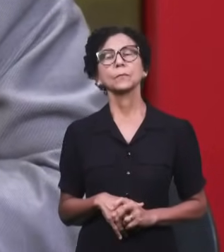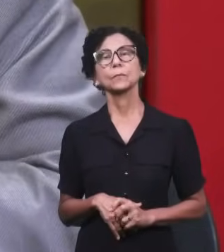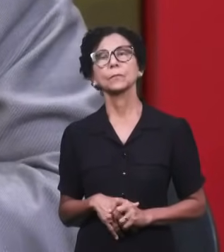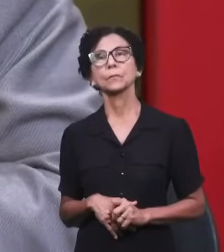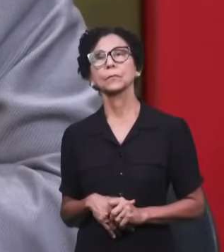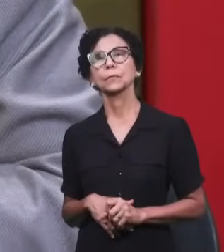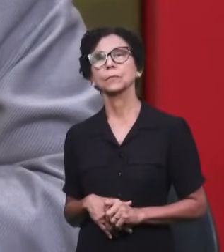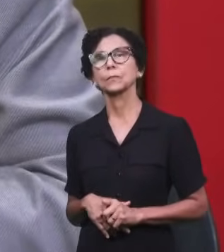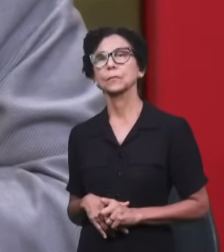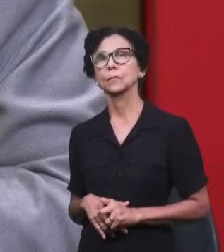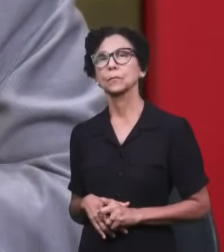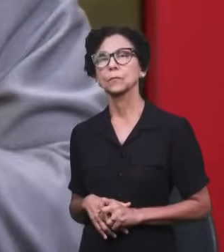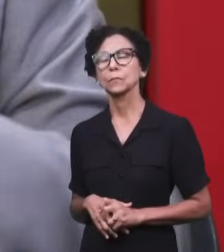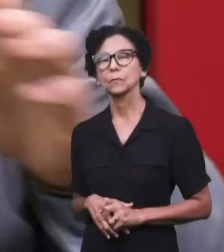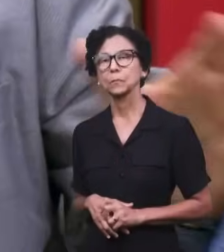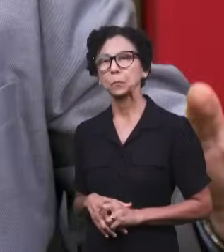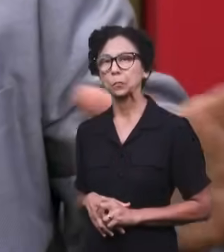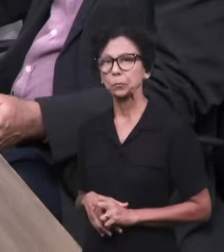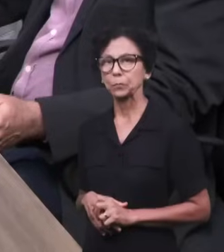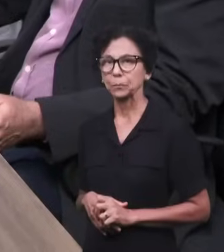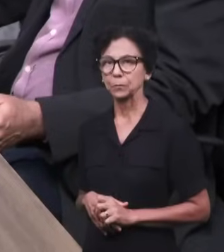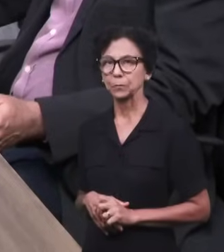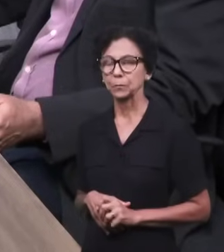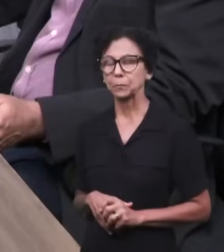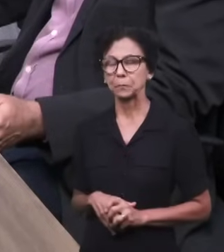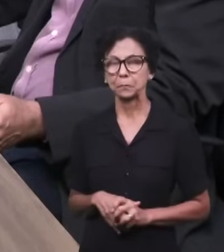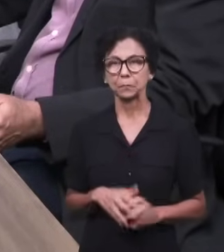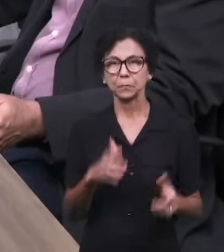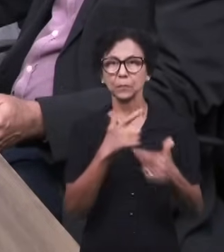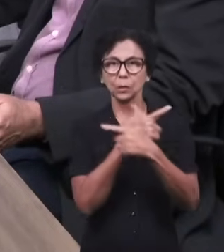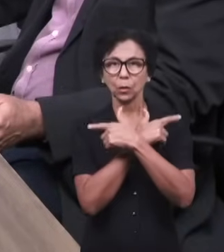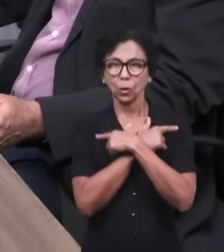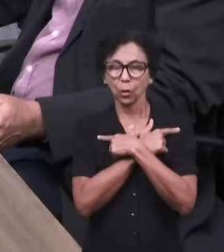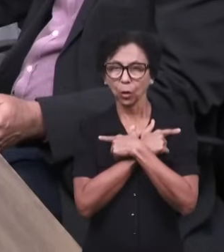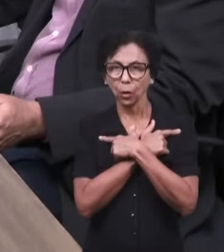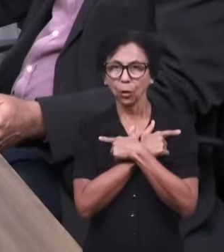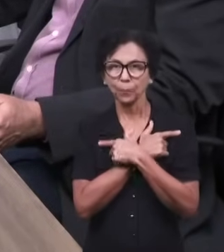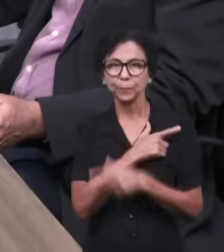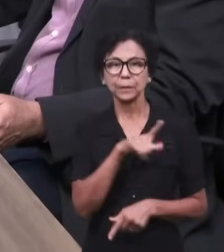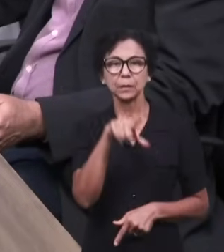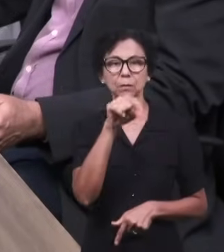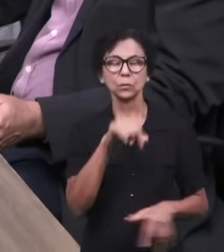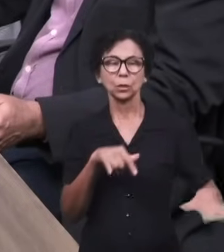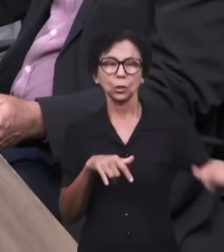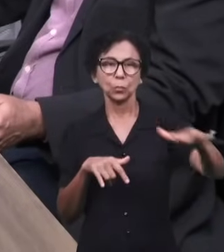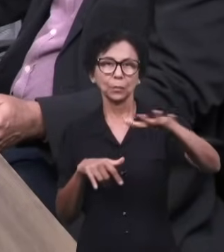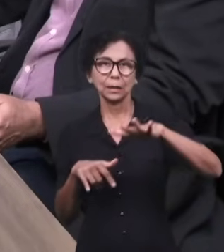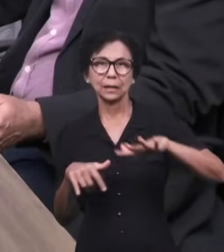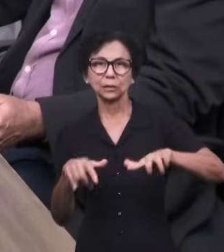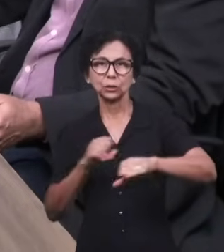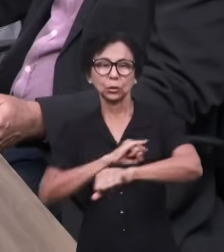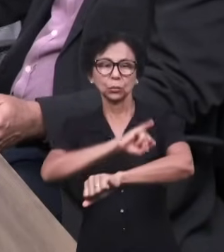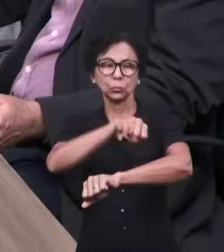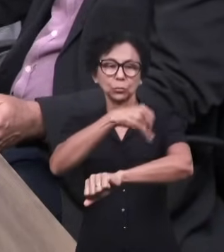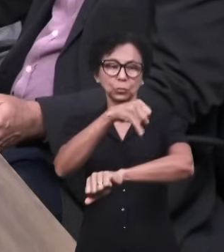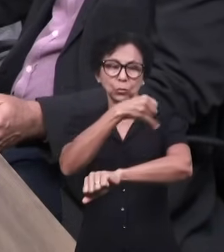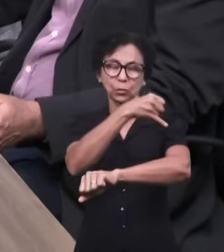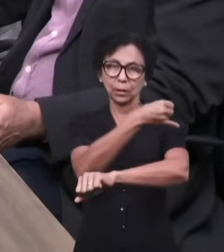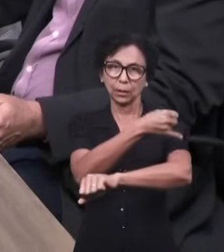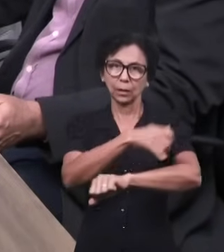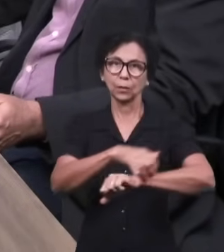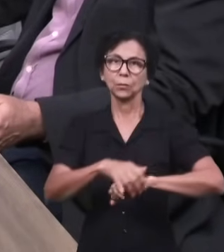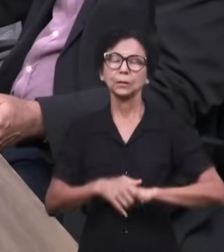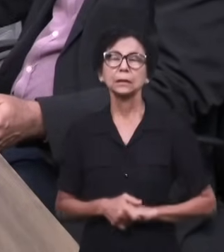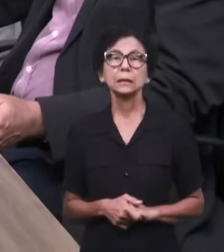o texto que Ló fez a escolha, né, pelas campinas do Jordão, interessante, que a Bíblia diz que era como o jardim do